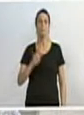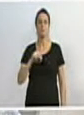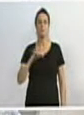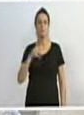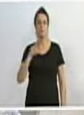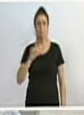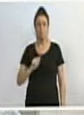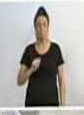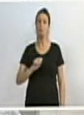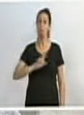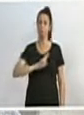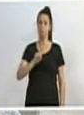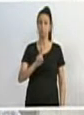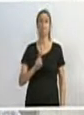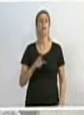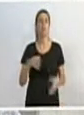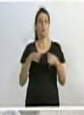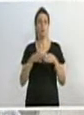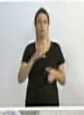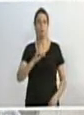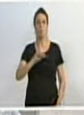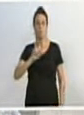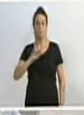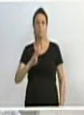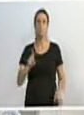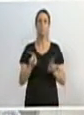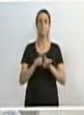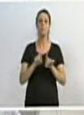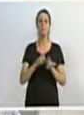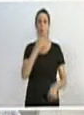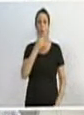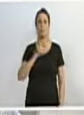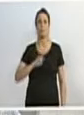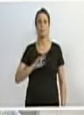OAB, Subseção Blumenau, o senhor Rivaldo